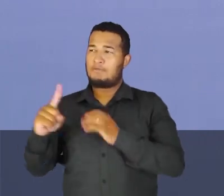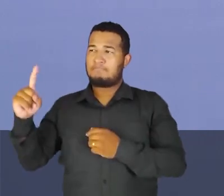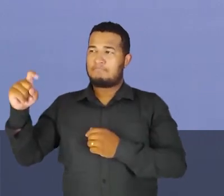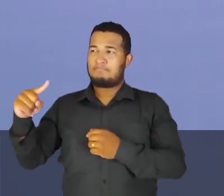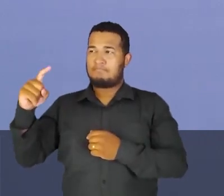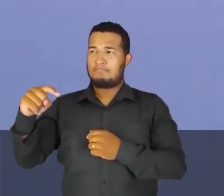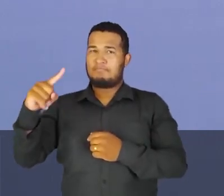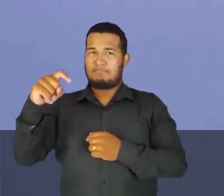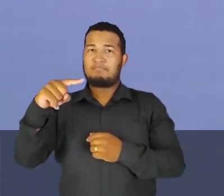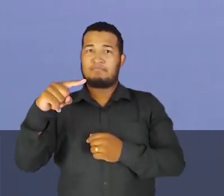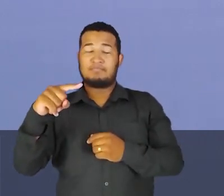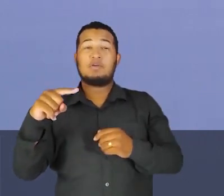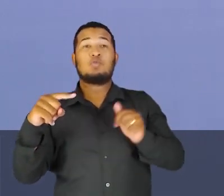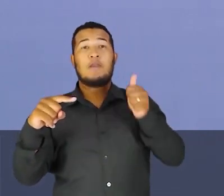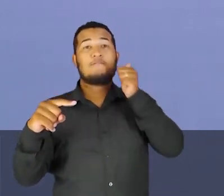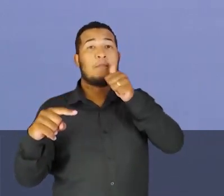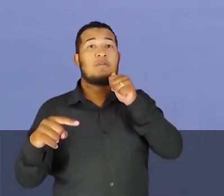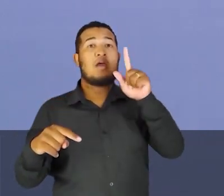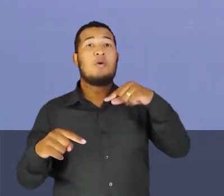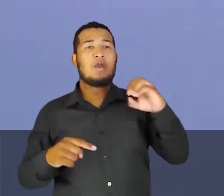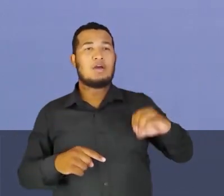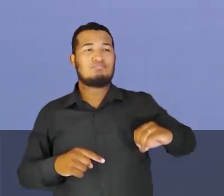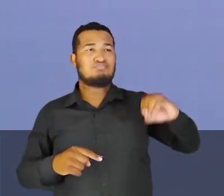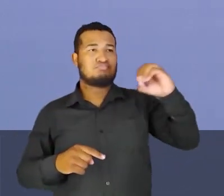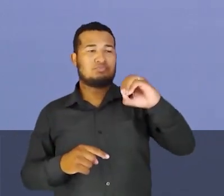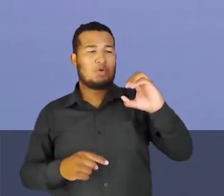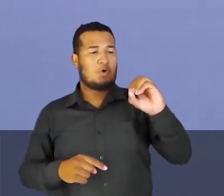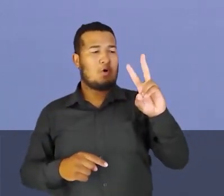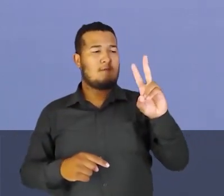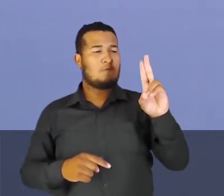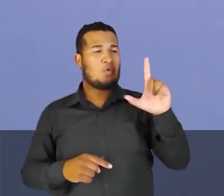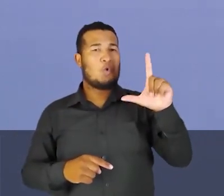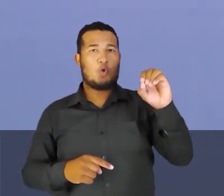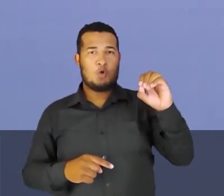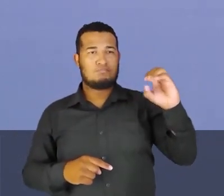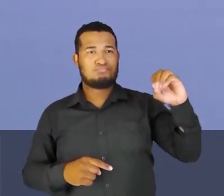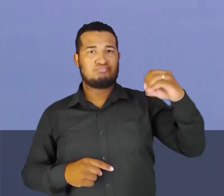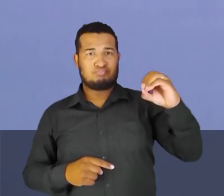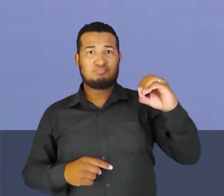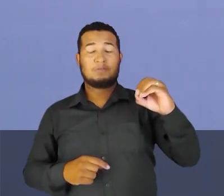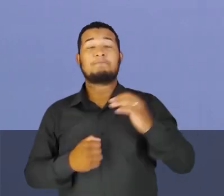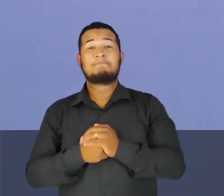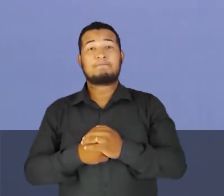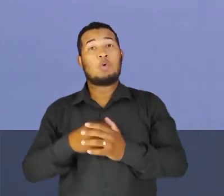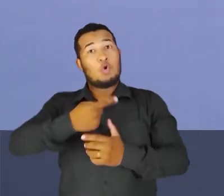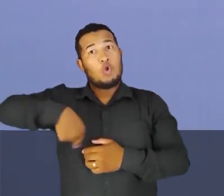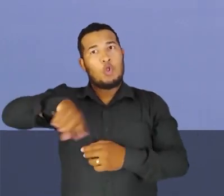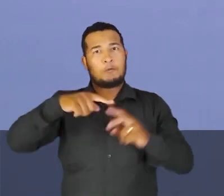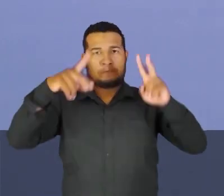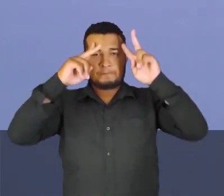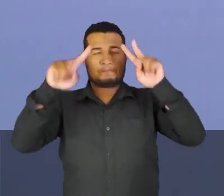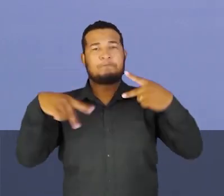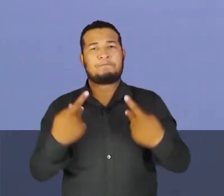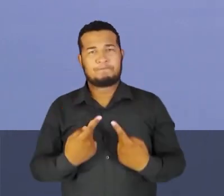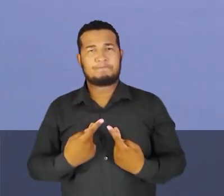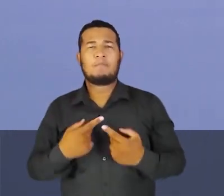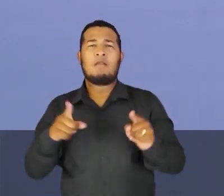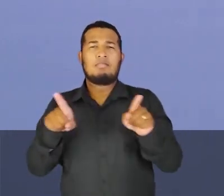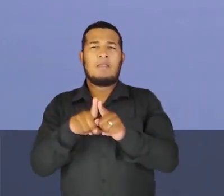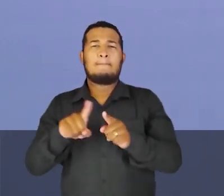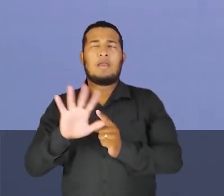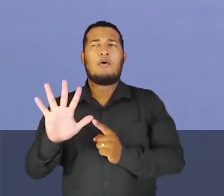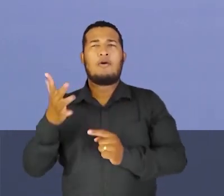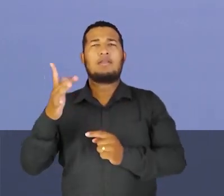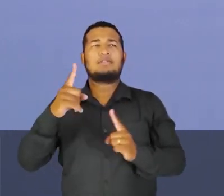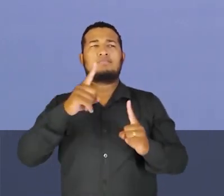o espermatozoide, e o gameta feminino, que é o óvulo. No caso da nossa espécie humana, assim como ocorre em